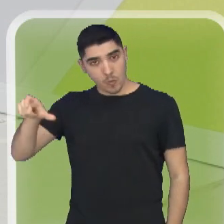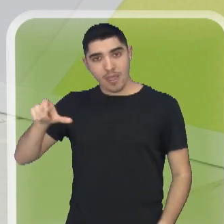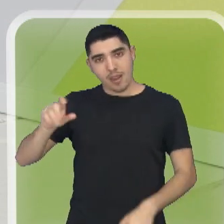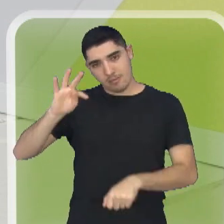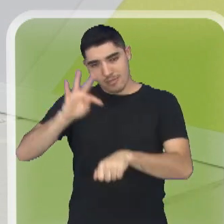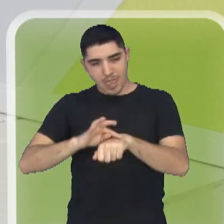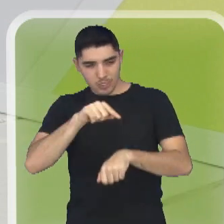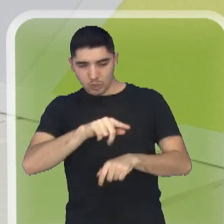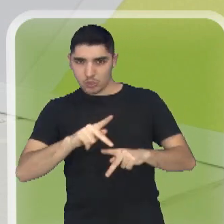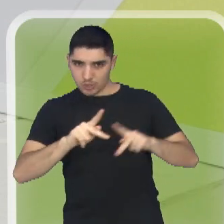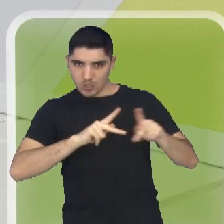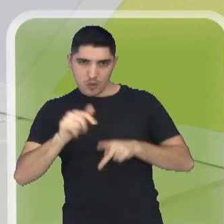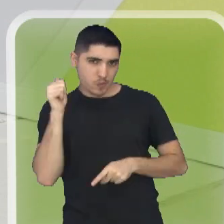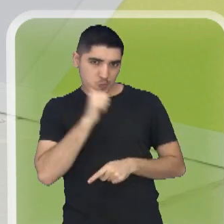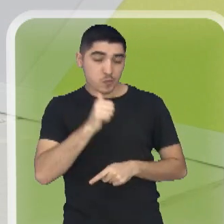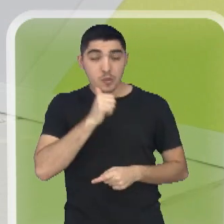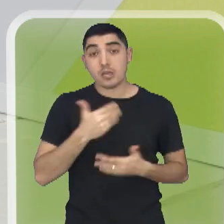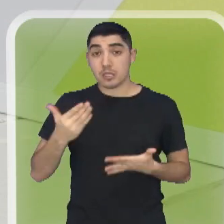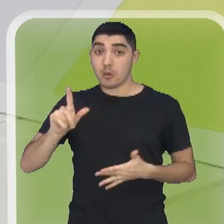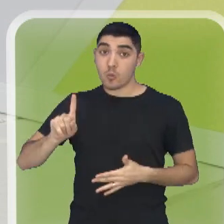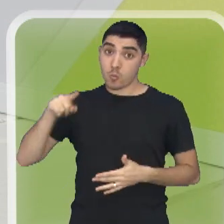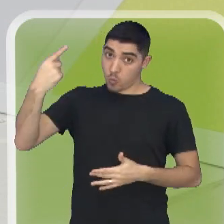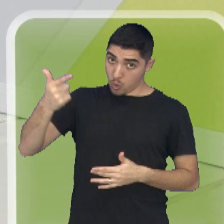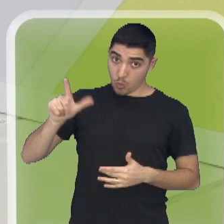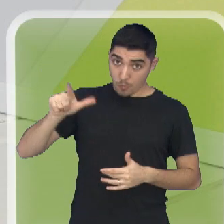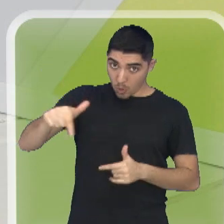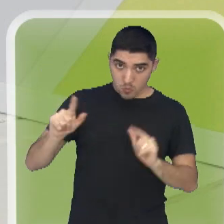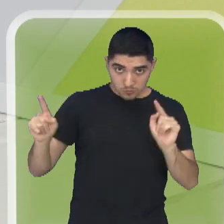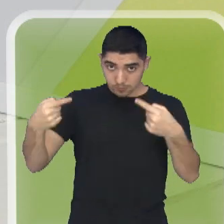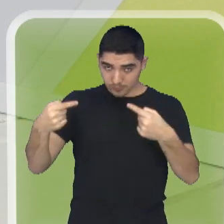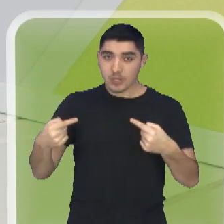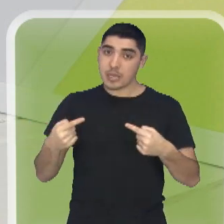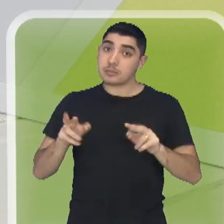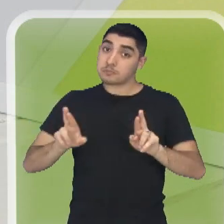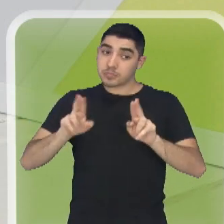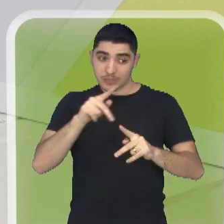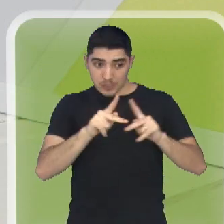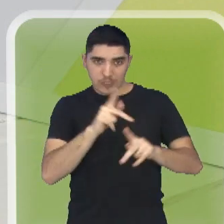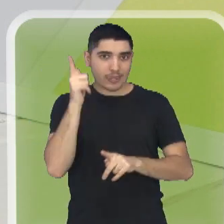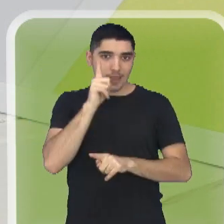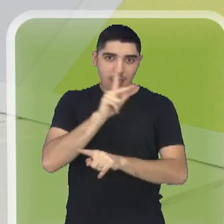José Futsal Feminino. Na próxima, vamos ver se o time reage e consegue mais uma boa vitória, tá certo?